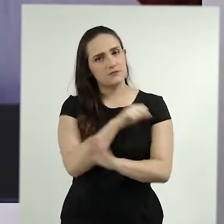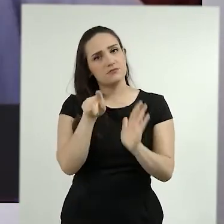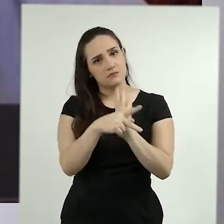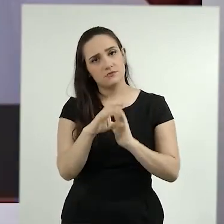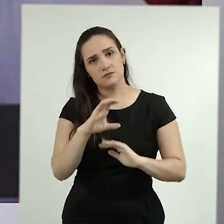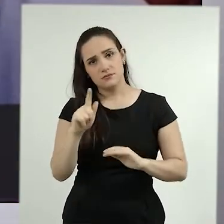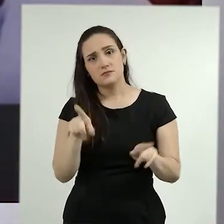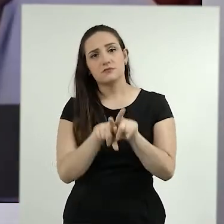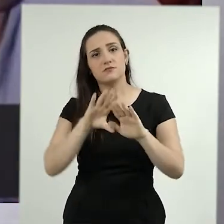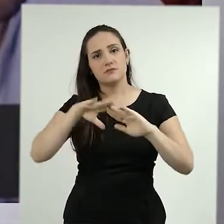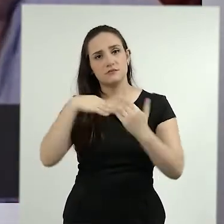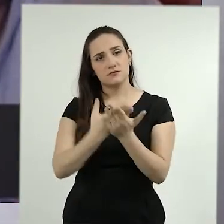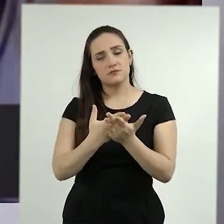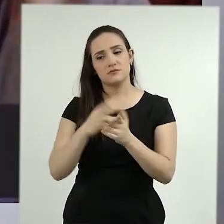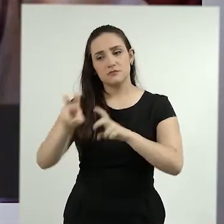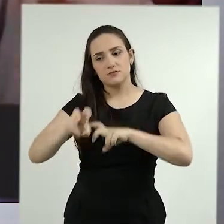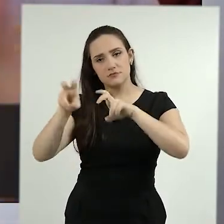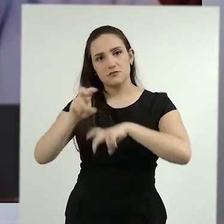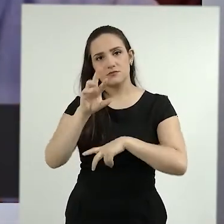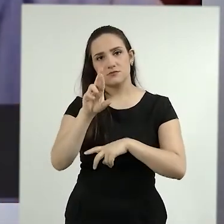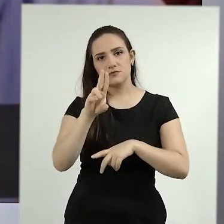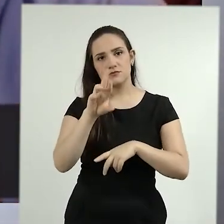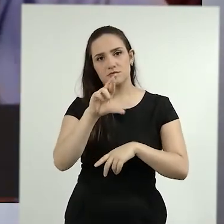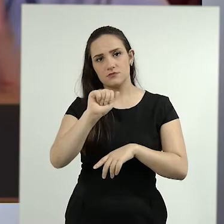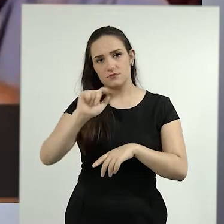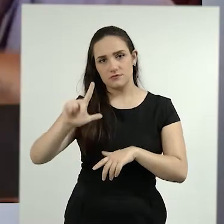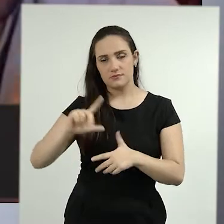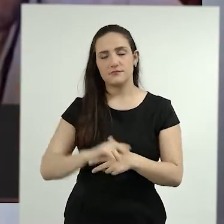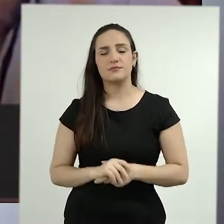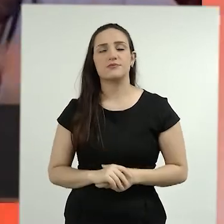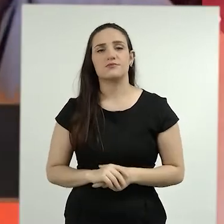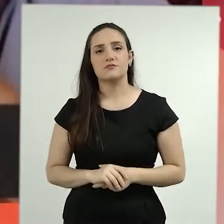com alunos de Campo Grande, escolas rurais. Então,